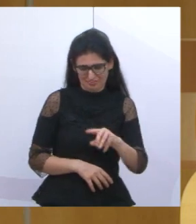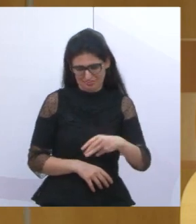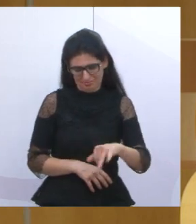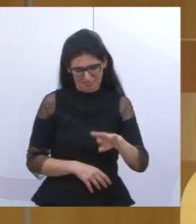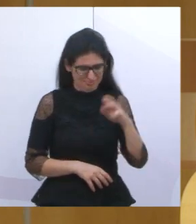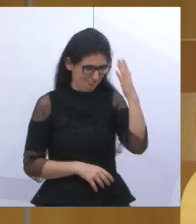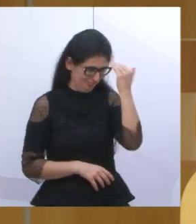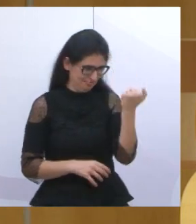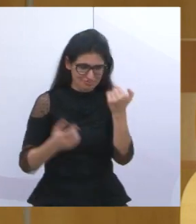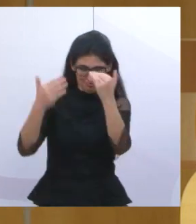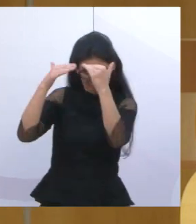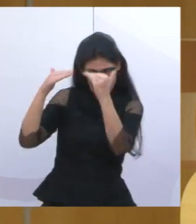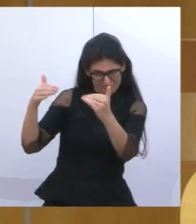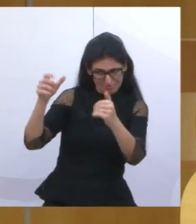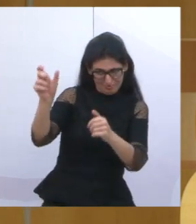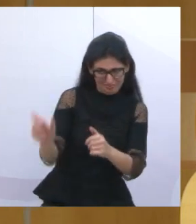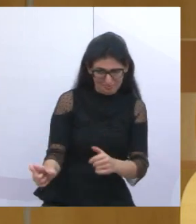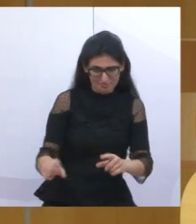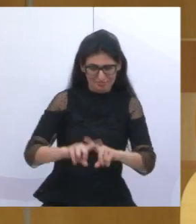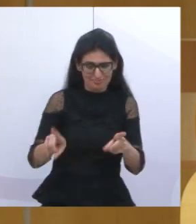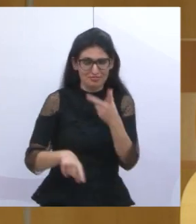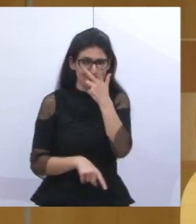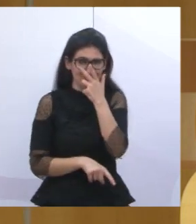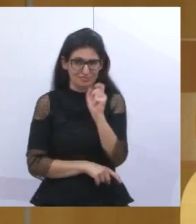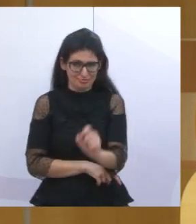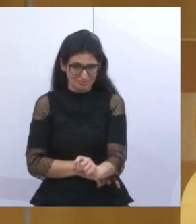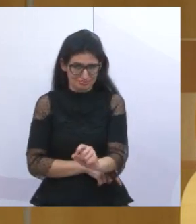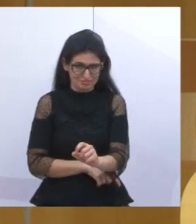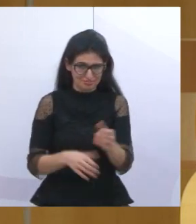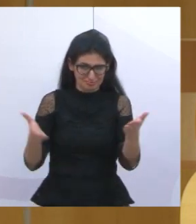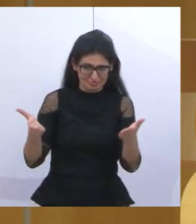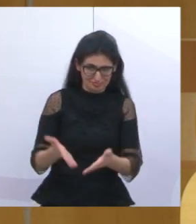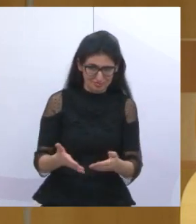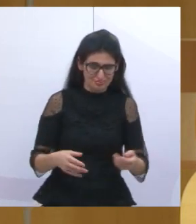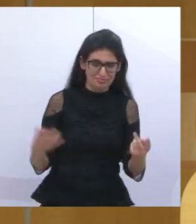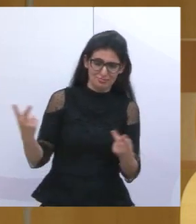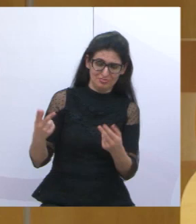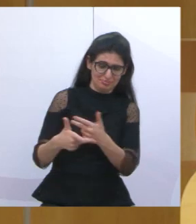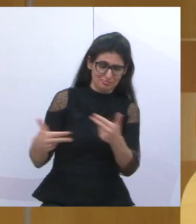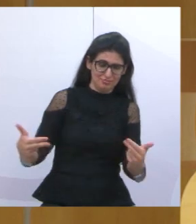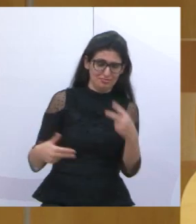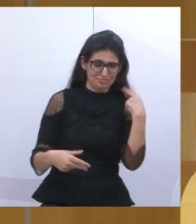tenho pela pessoa dele, mas eu acho que hoje ele, né, 2 coisas que o vereador falou aqui que eu não